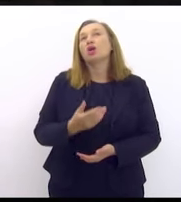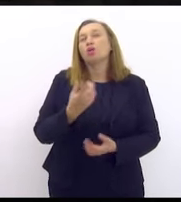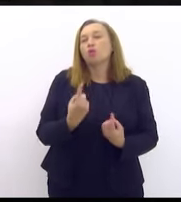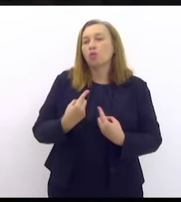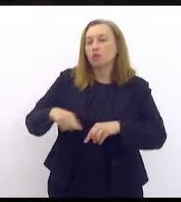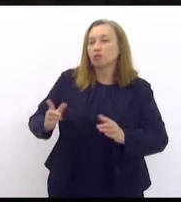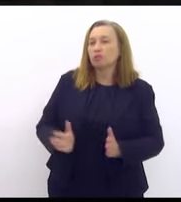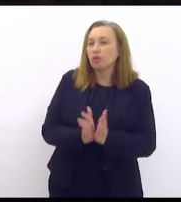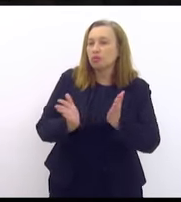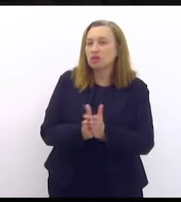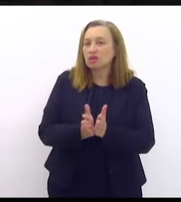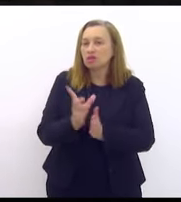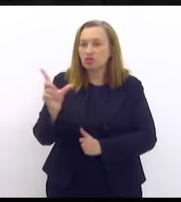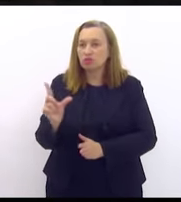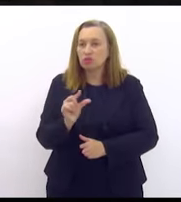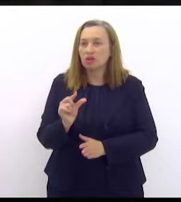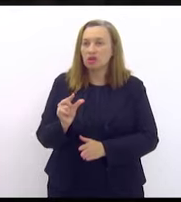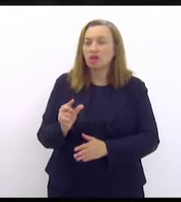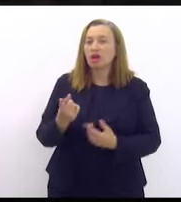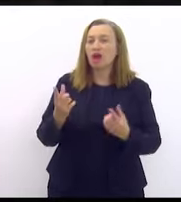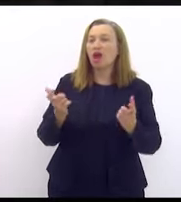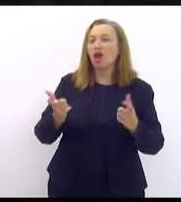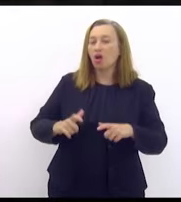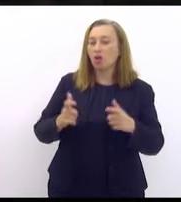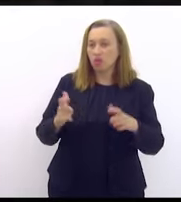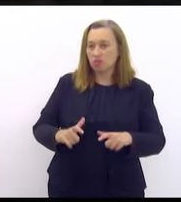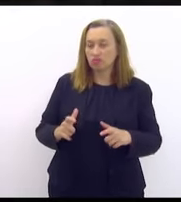Cláudio Castro, aonde vamos parar?